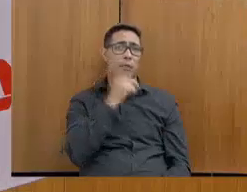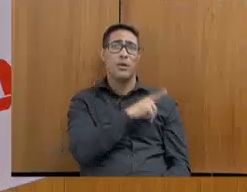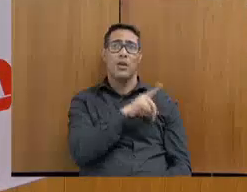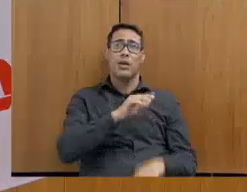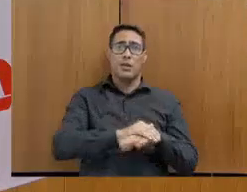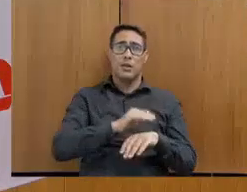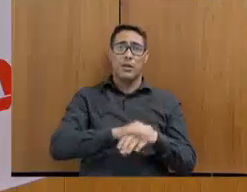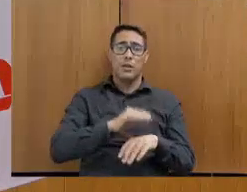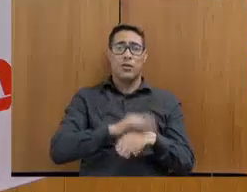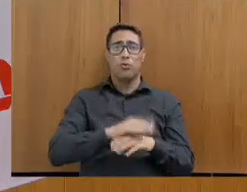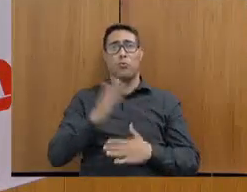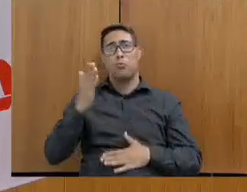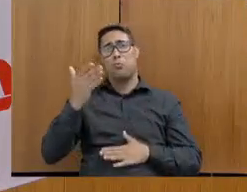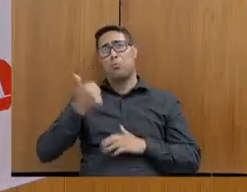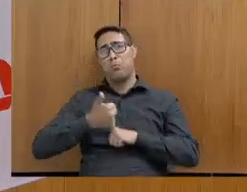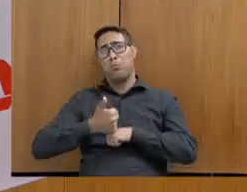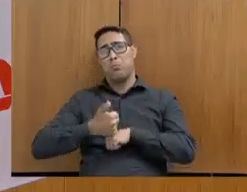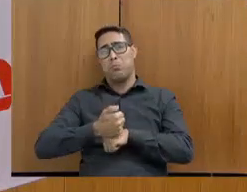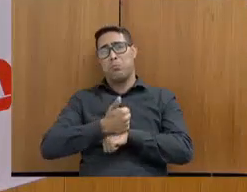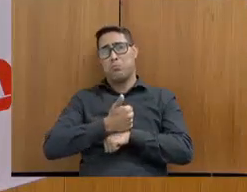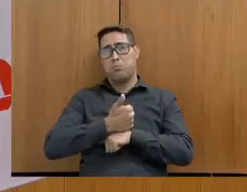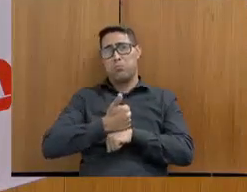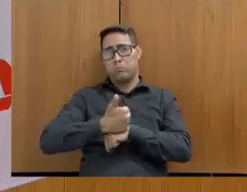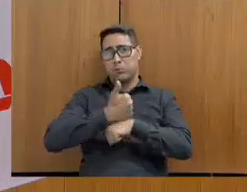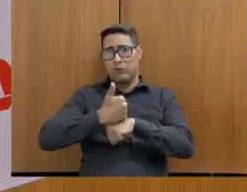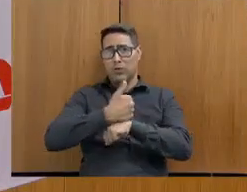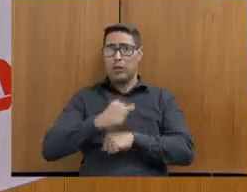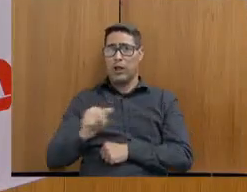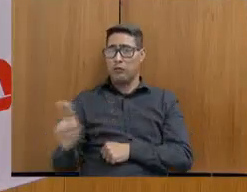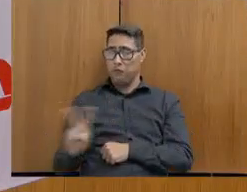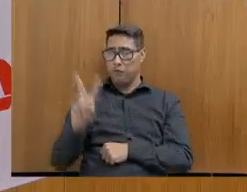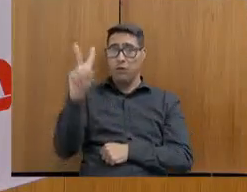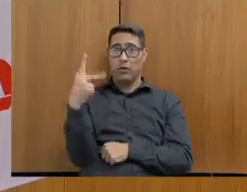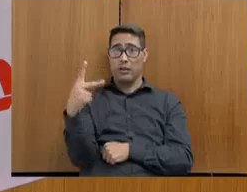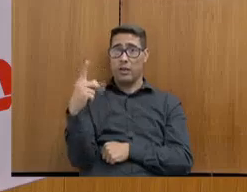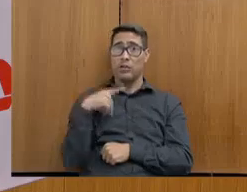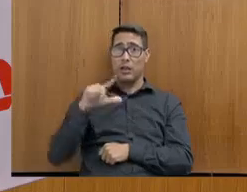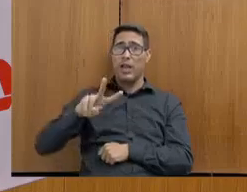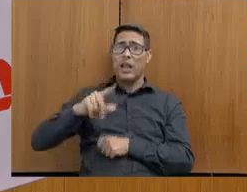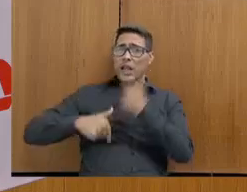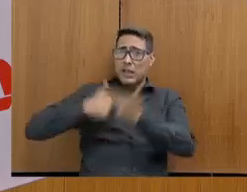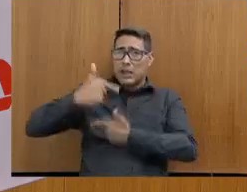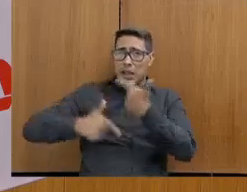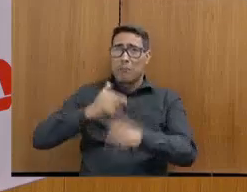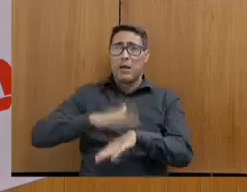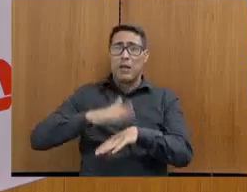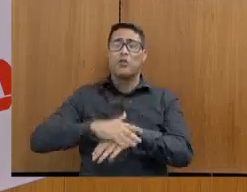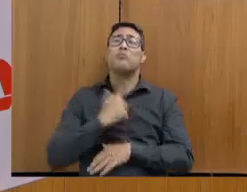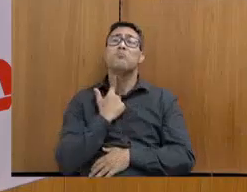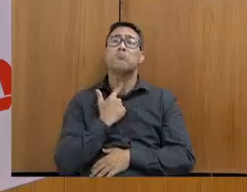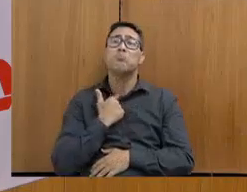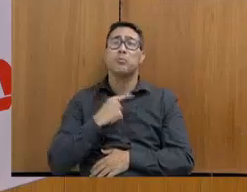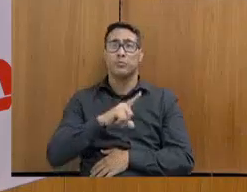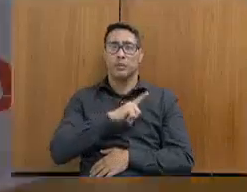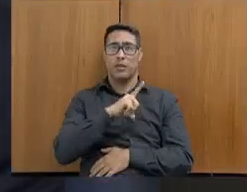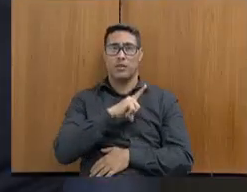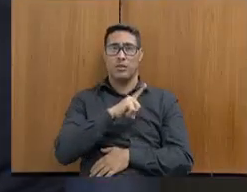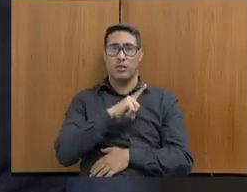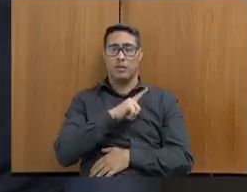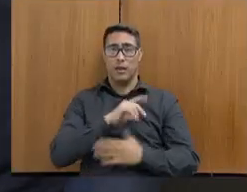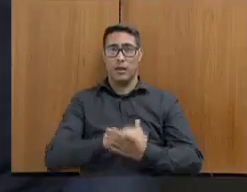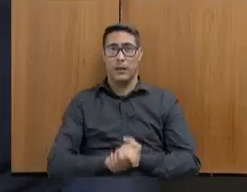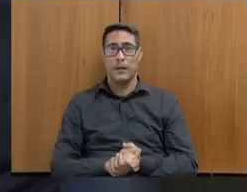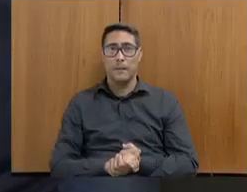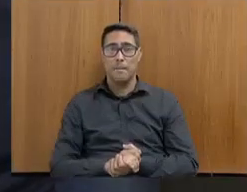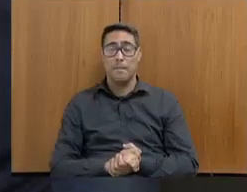valorizado ele é um profissional que trabalha com mais entusiasmo que ele